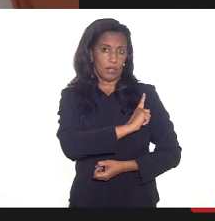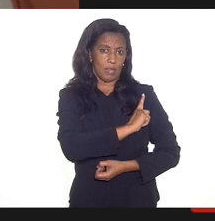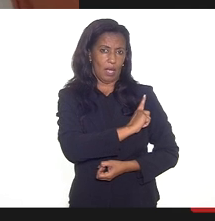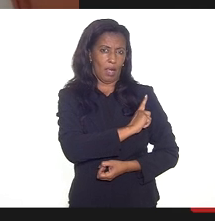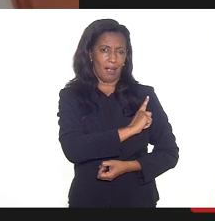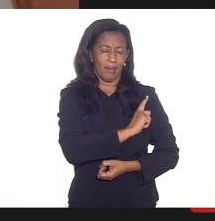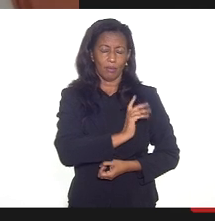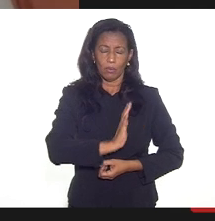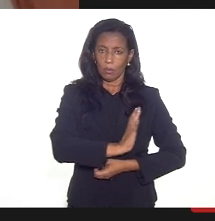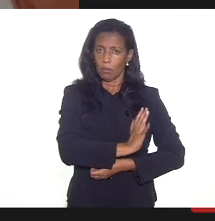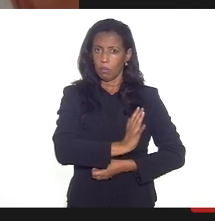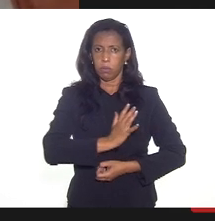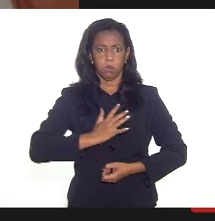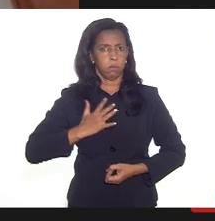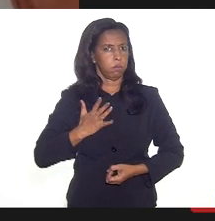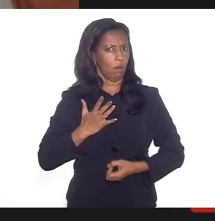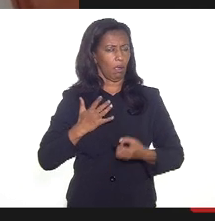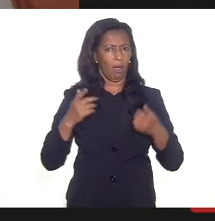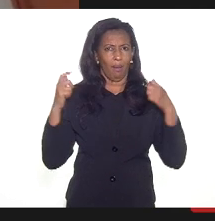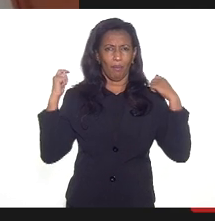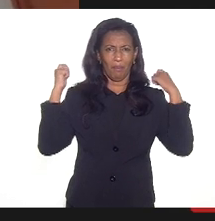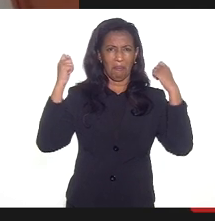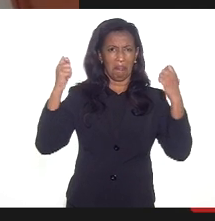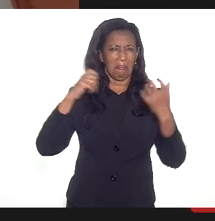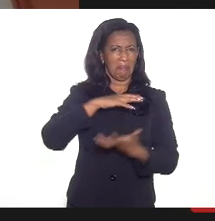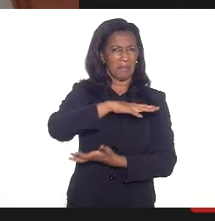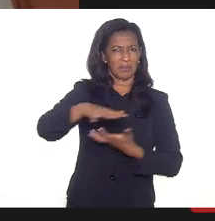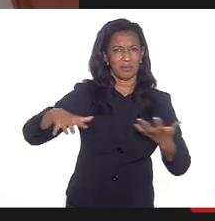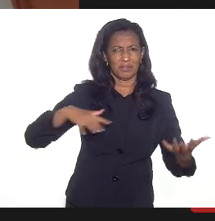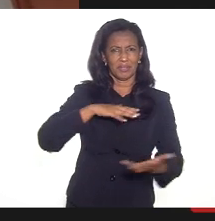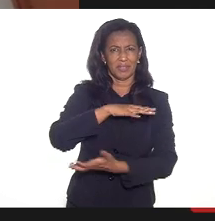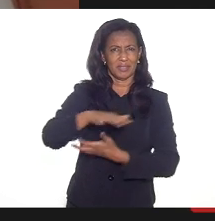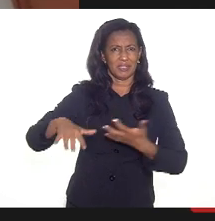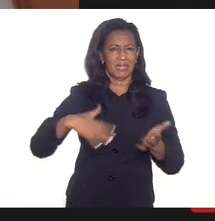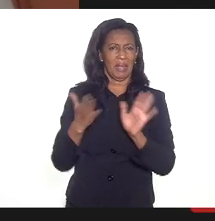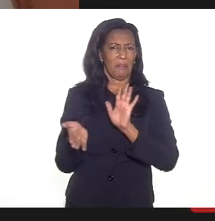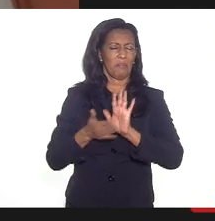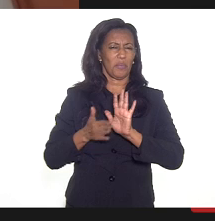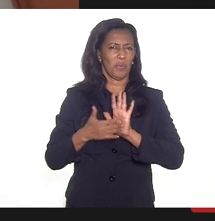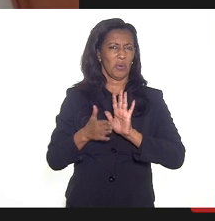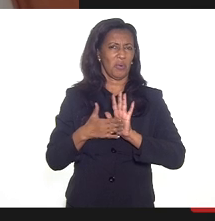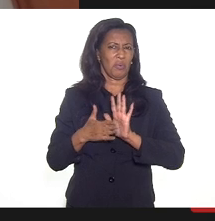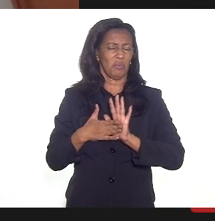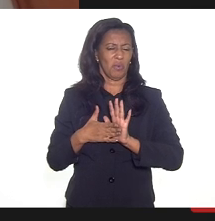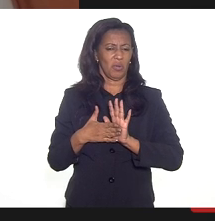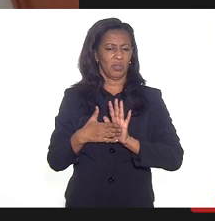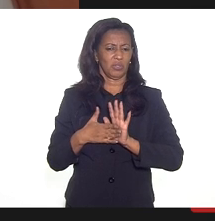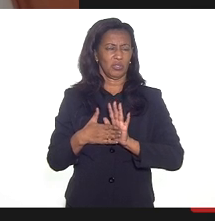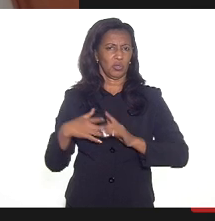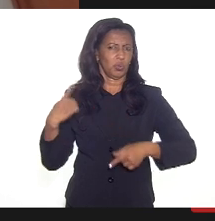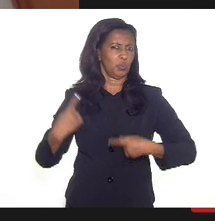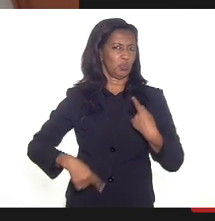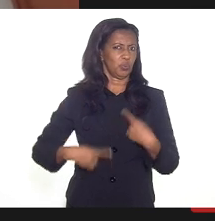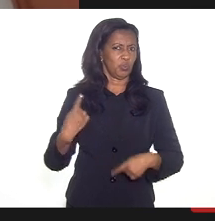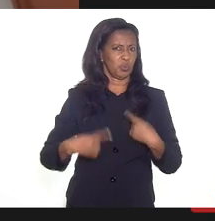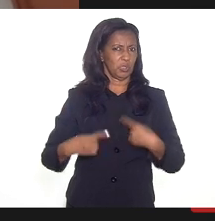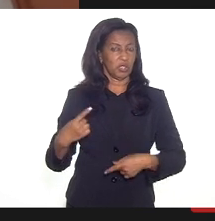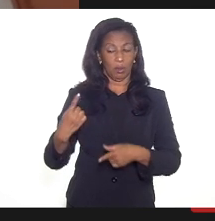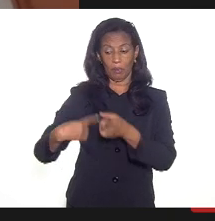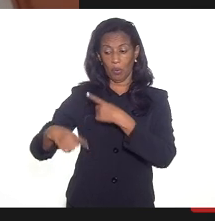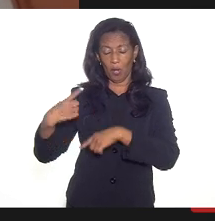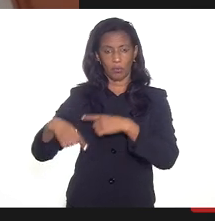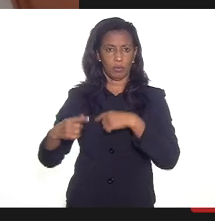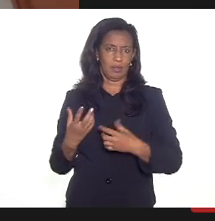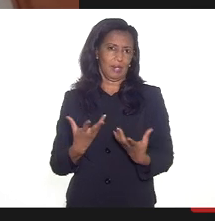foi terrível a manifestação e a proposta de políticas, porque o retrocesso é